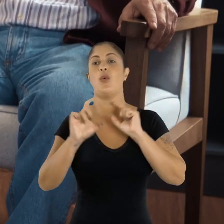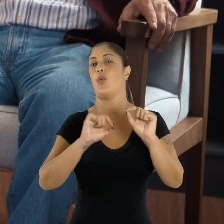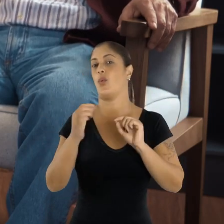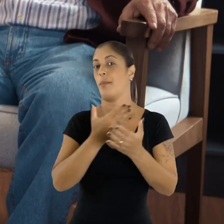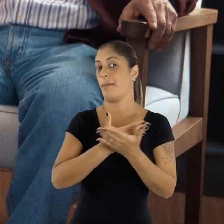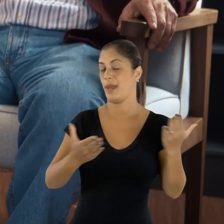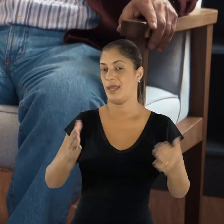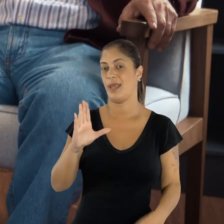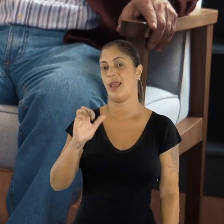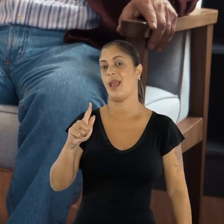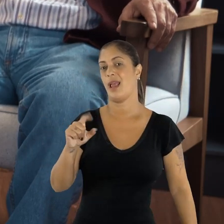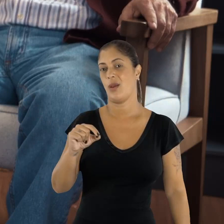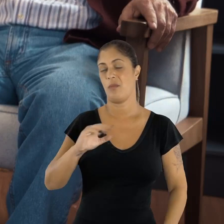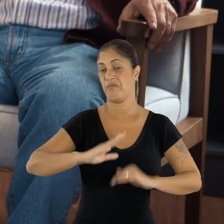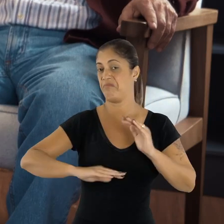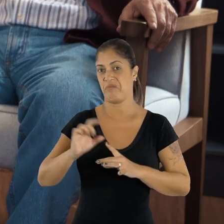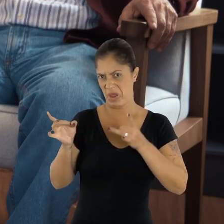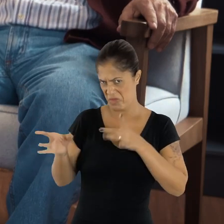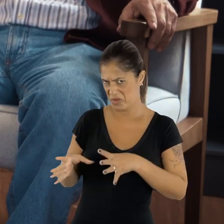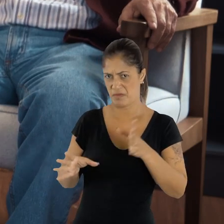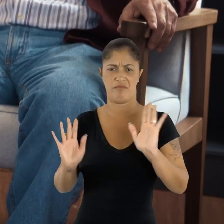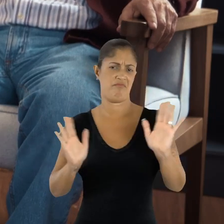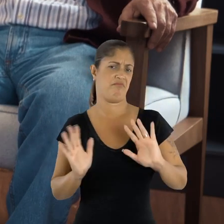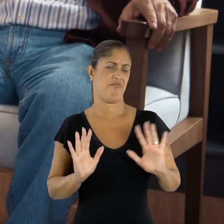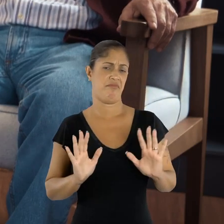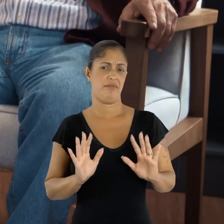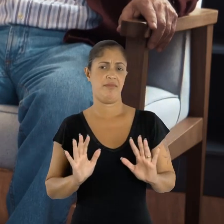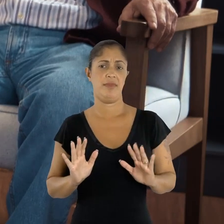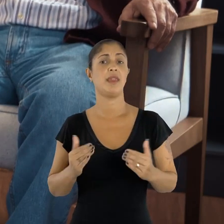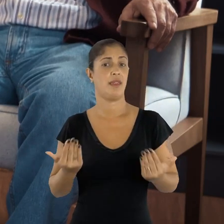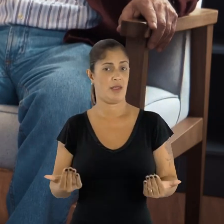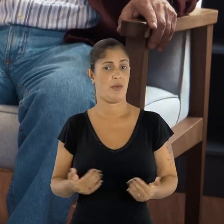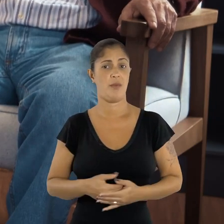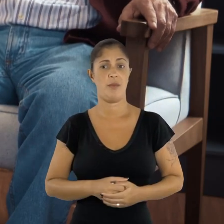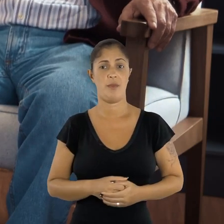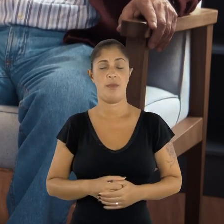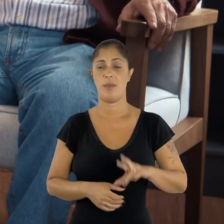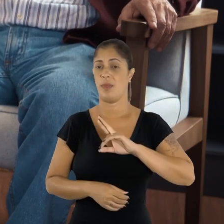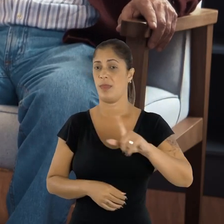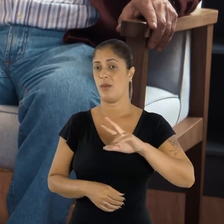No que perderam o cargo, se acomodaram, abandonaram a luta. Ou seja, ao lado